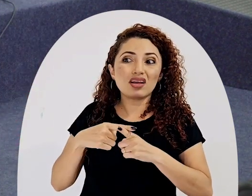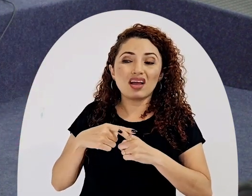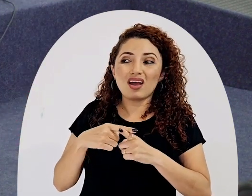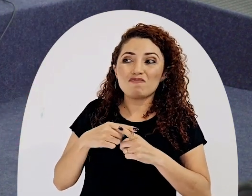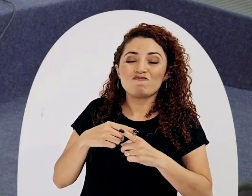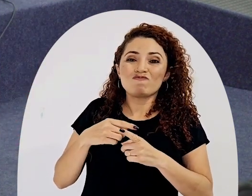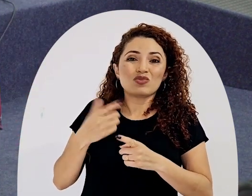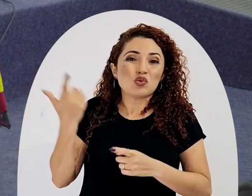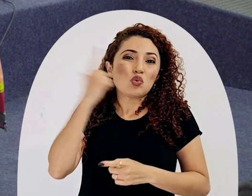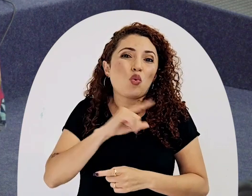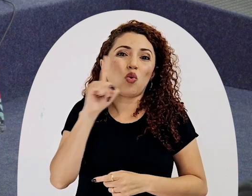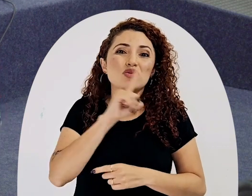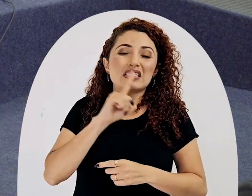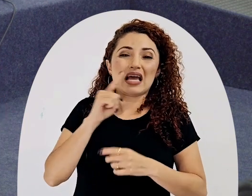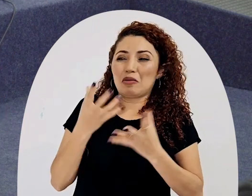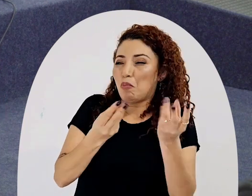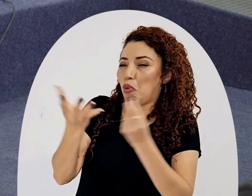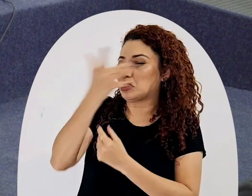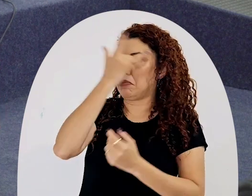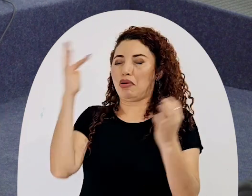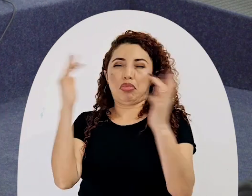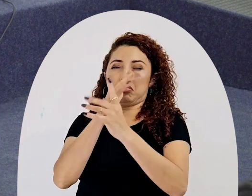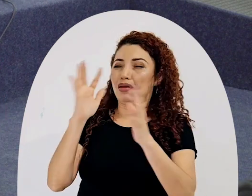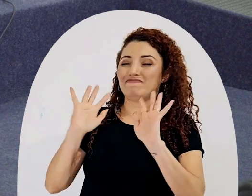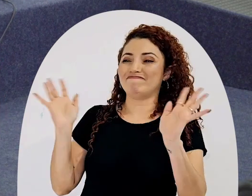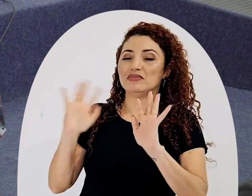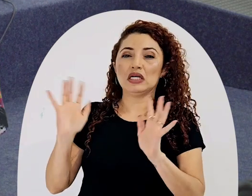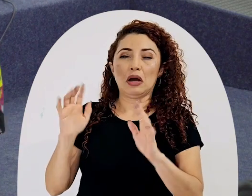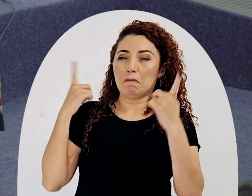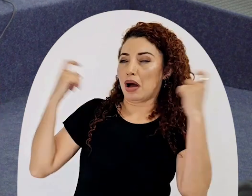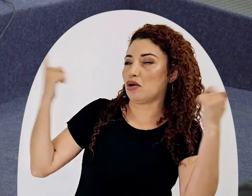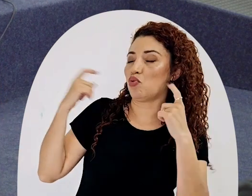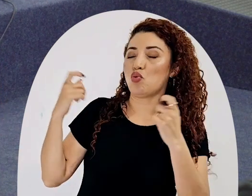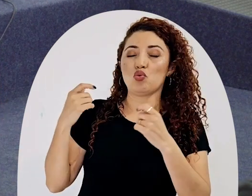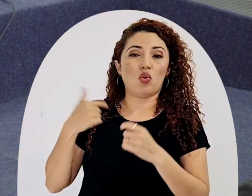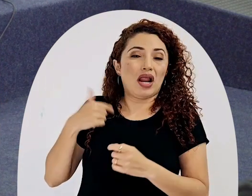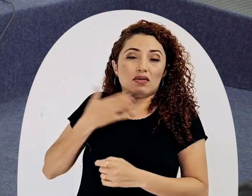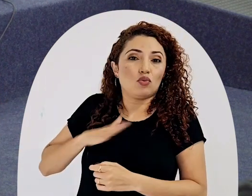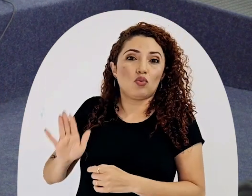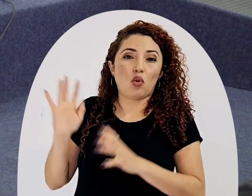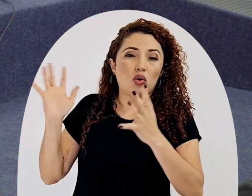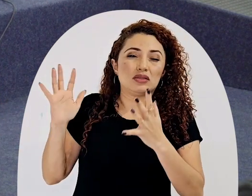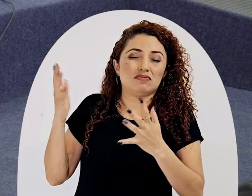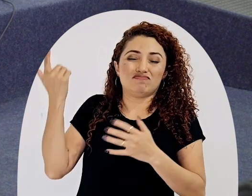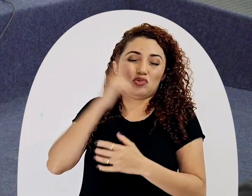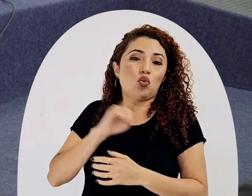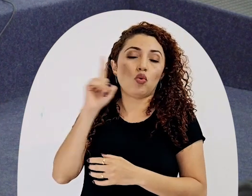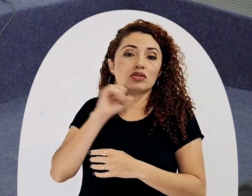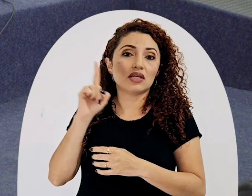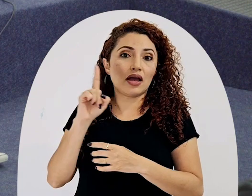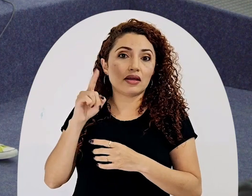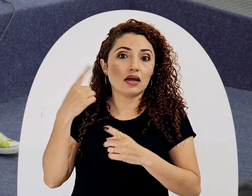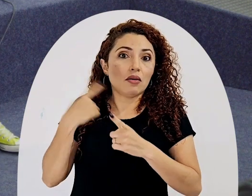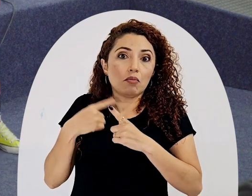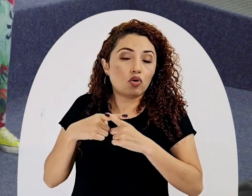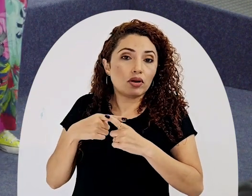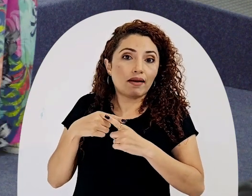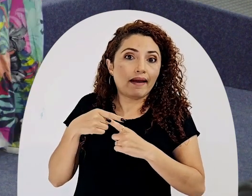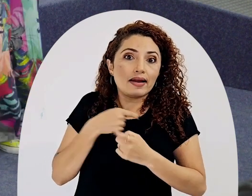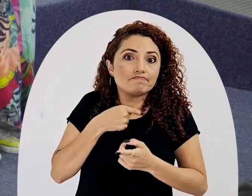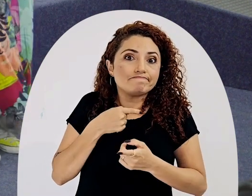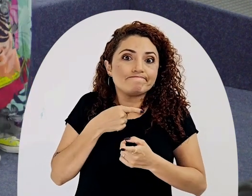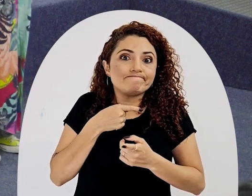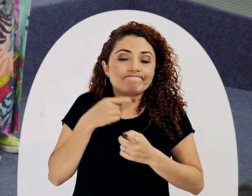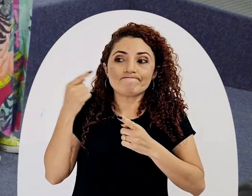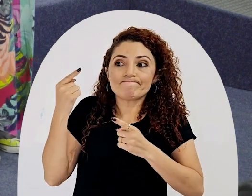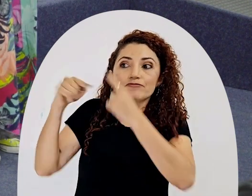barulho. E não é porque ela é antissocial, é porque faz parte ali do universo dela. E aí, pensando, né, disse